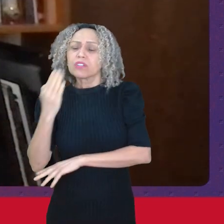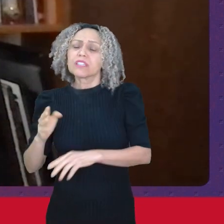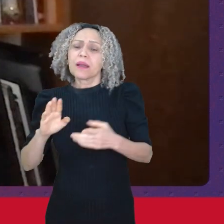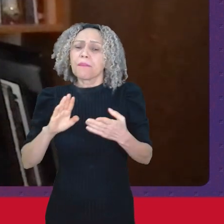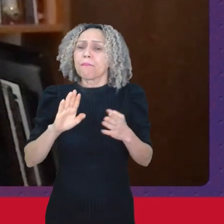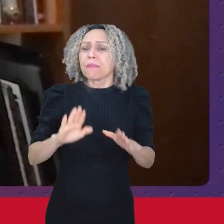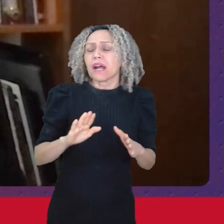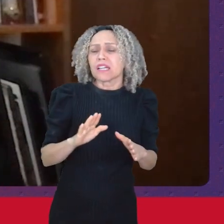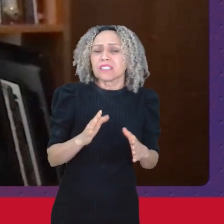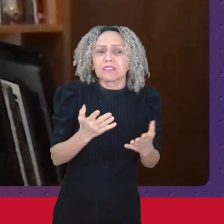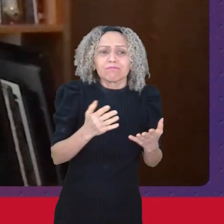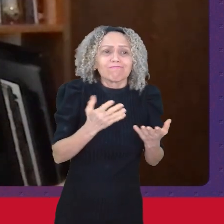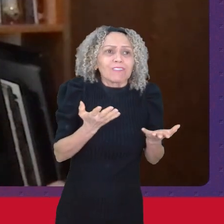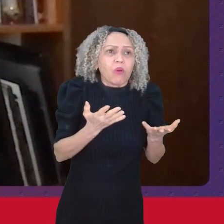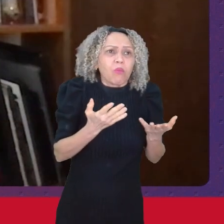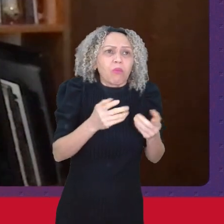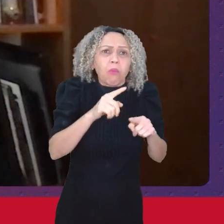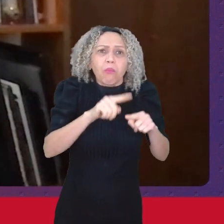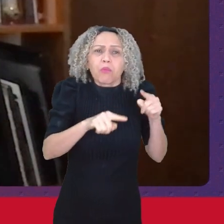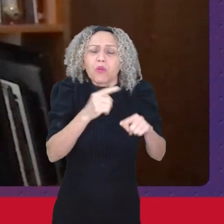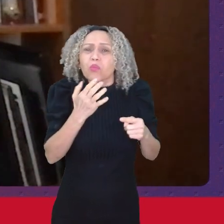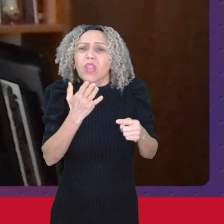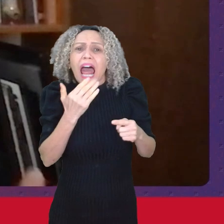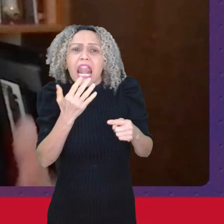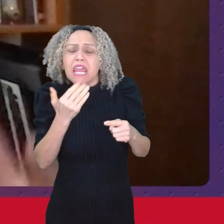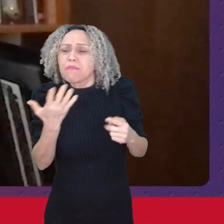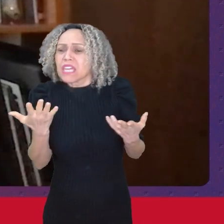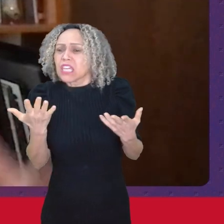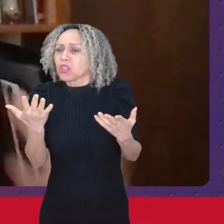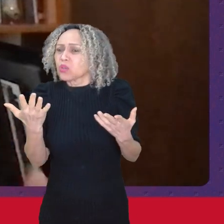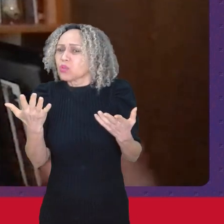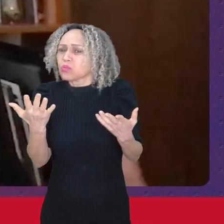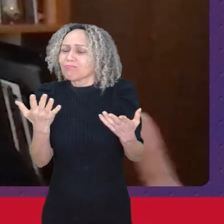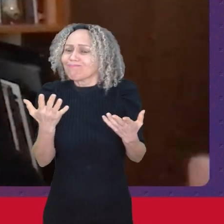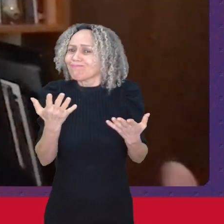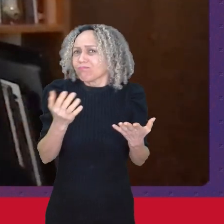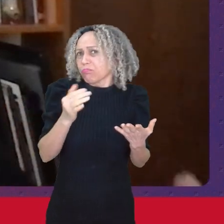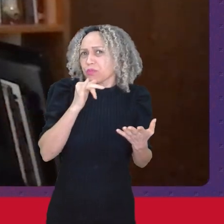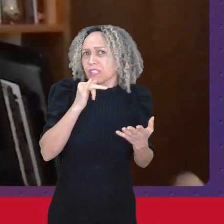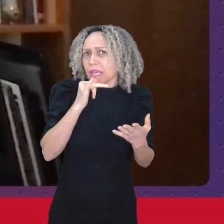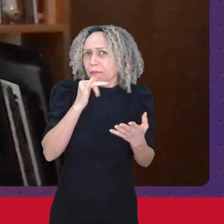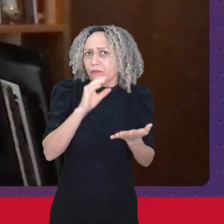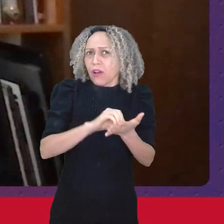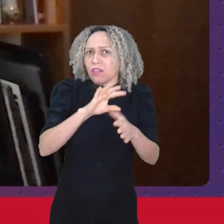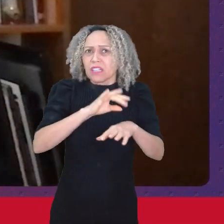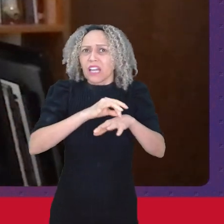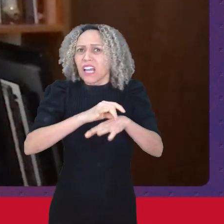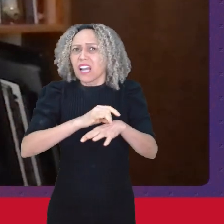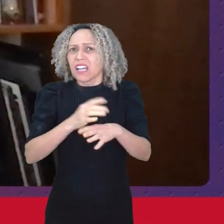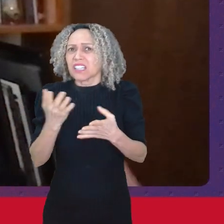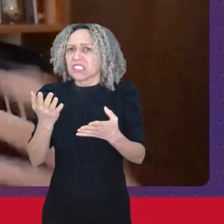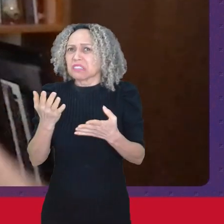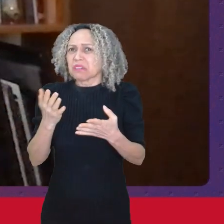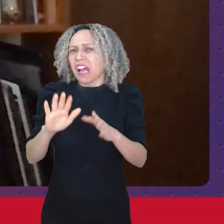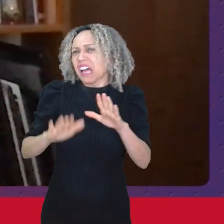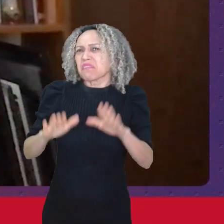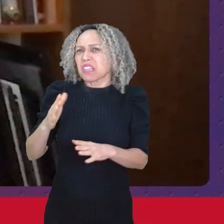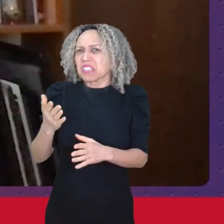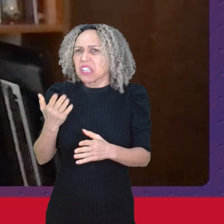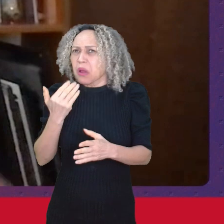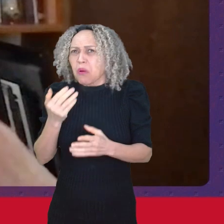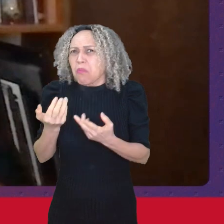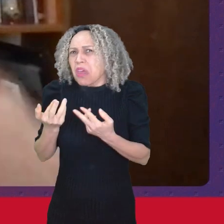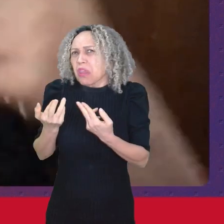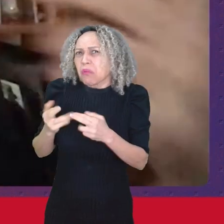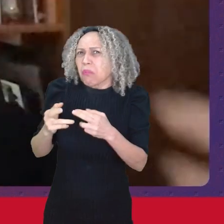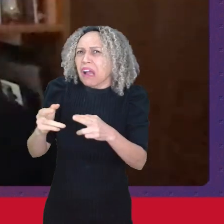verdura, fruta, ou não estão comendo uma proteína, não estão comendo carne, isso já caracteriza uma situação de insegurança alimentar. E tem